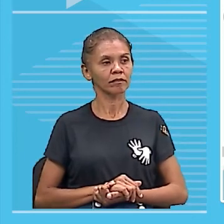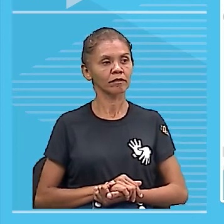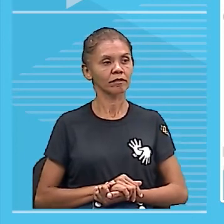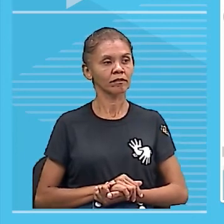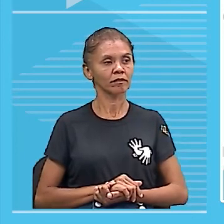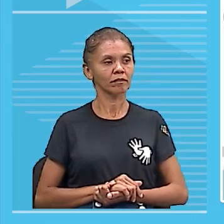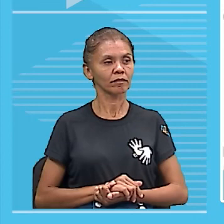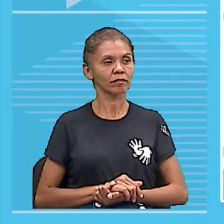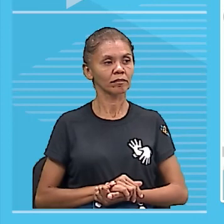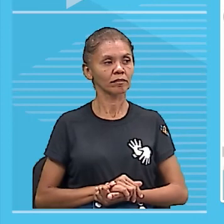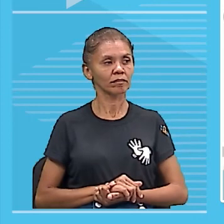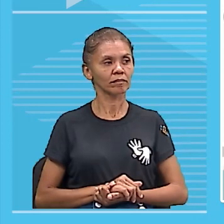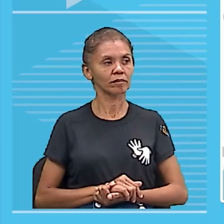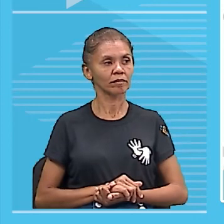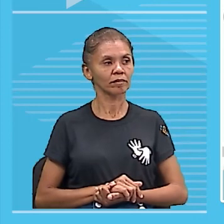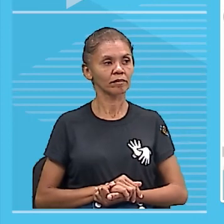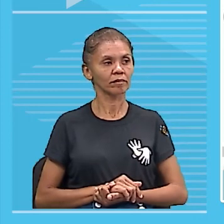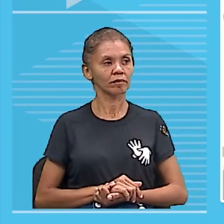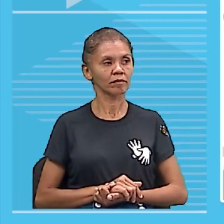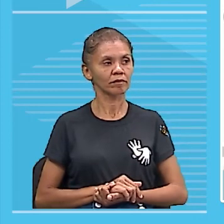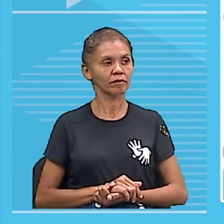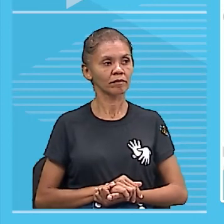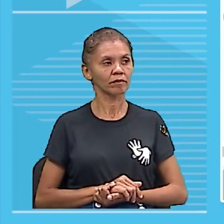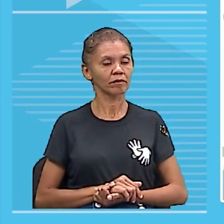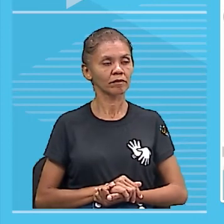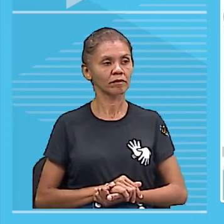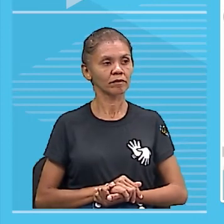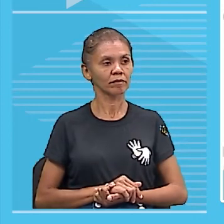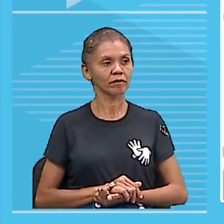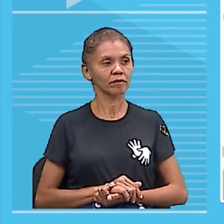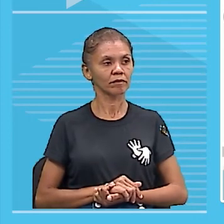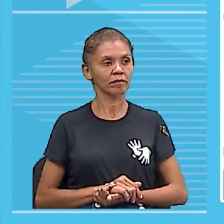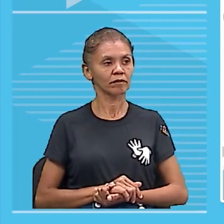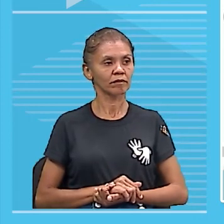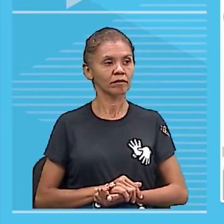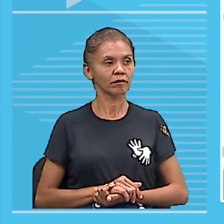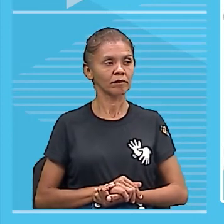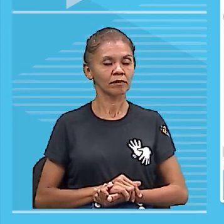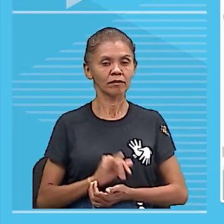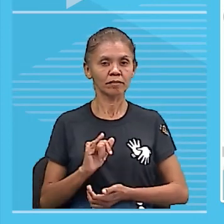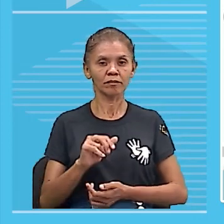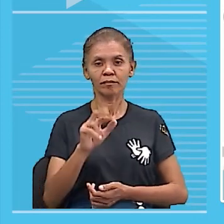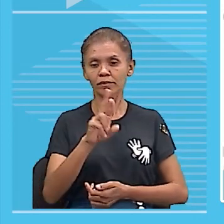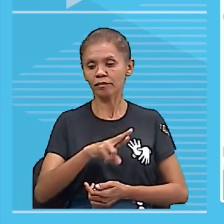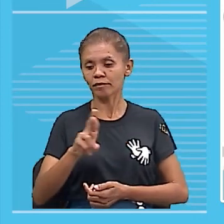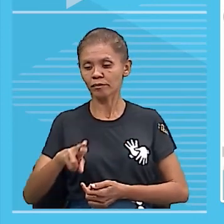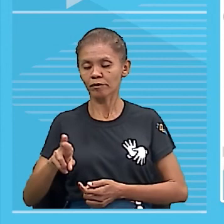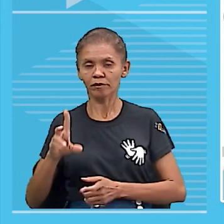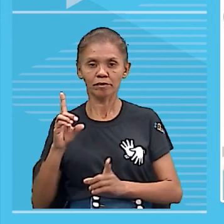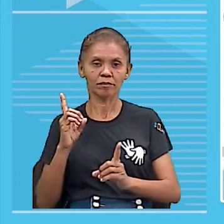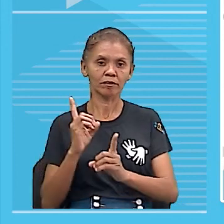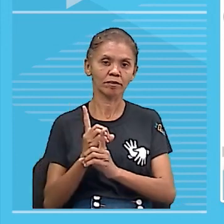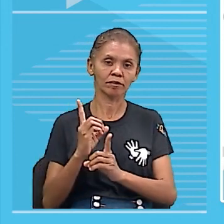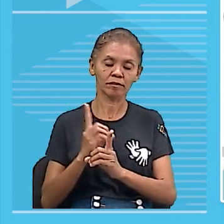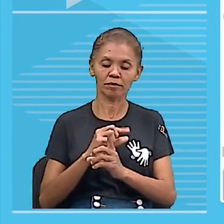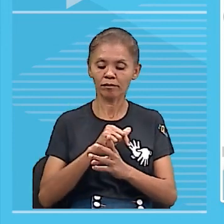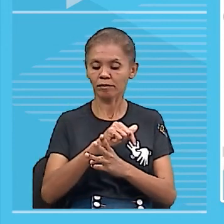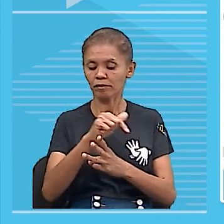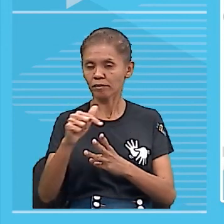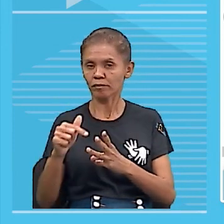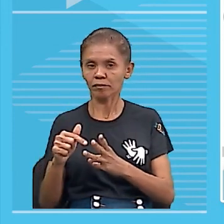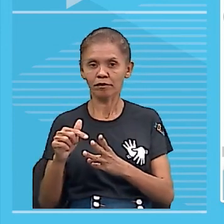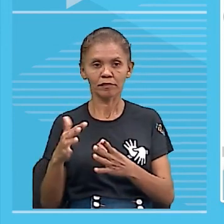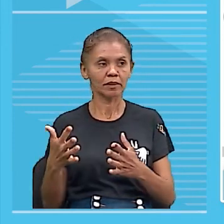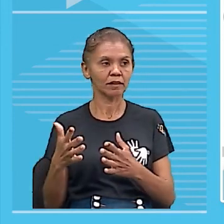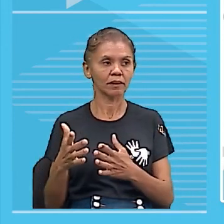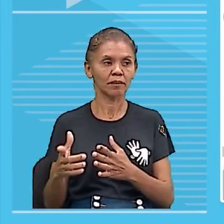ser certo E se eu achar resistência equivalente deles três ela vai